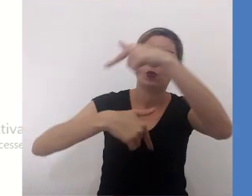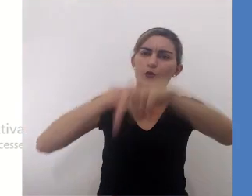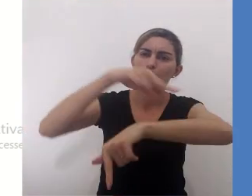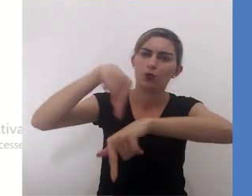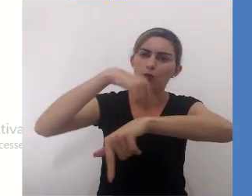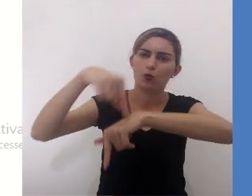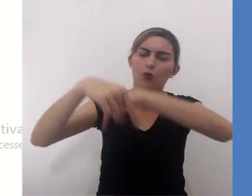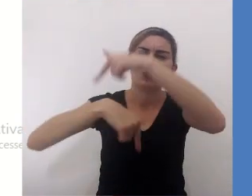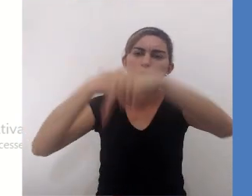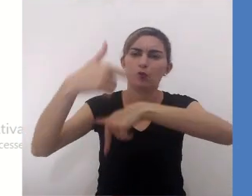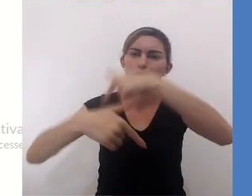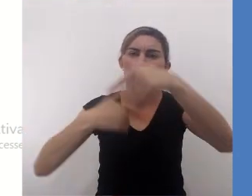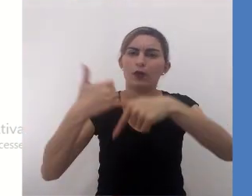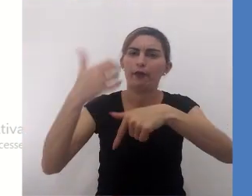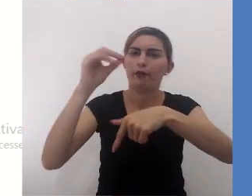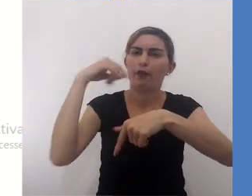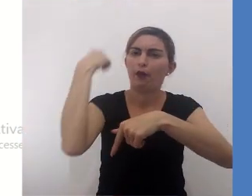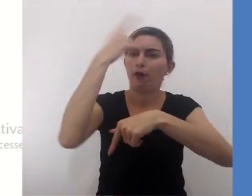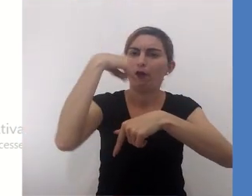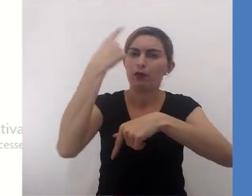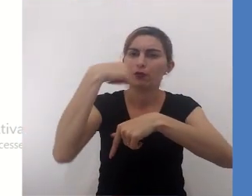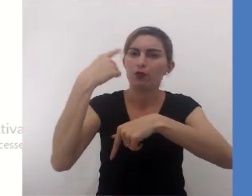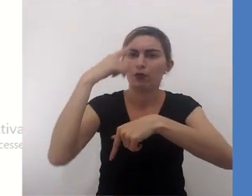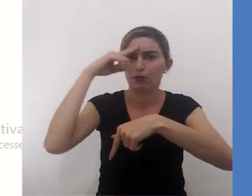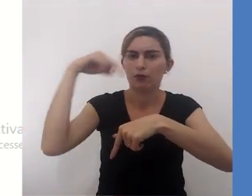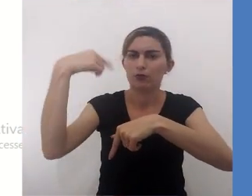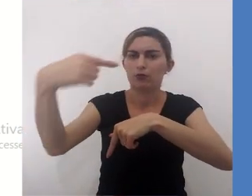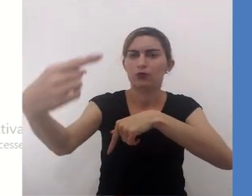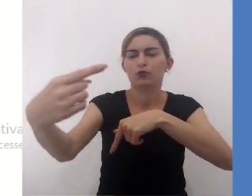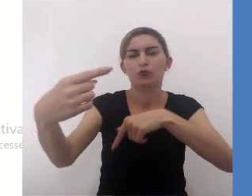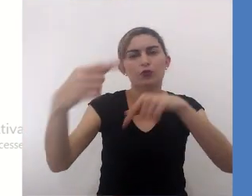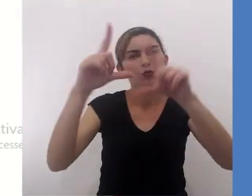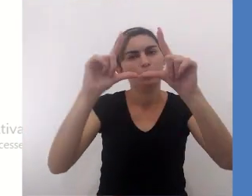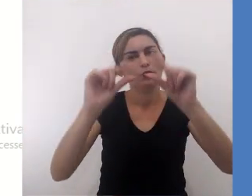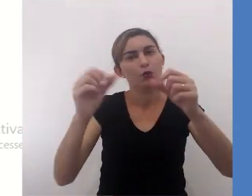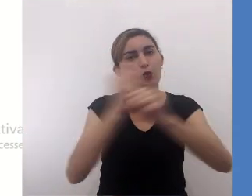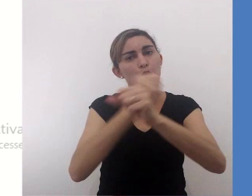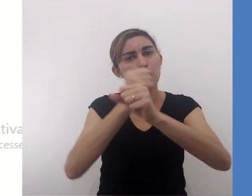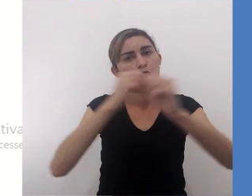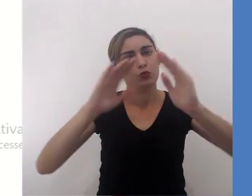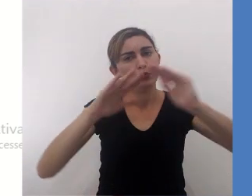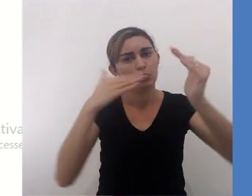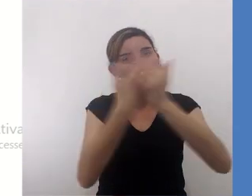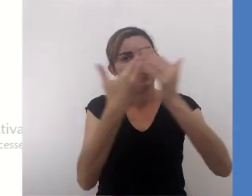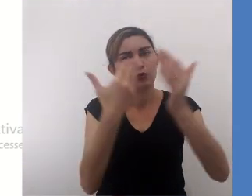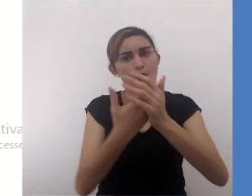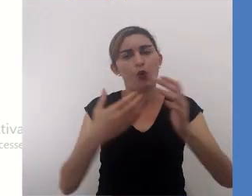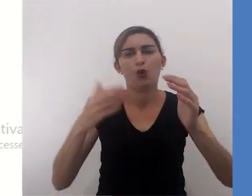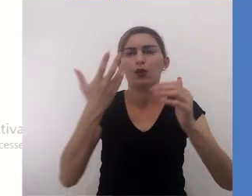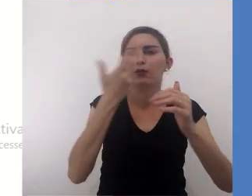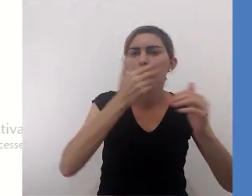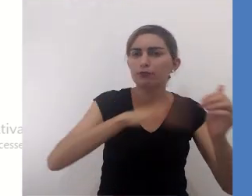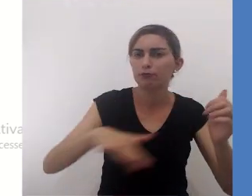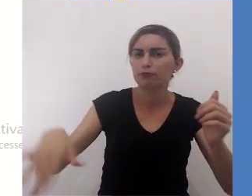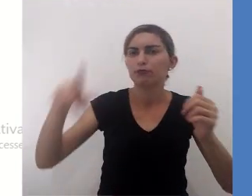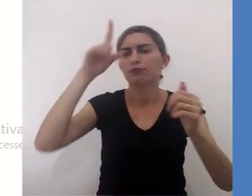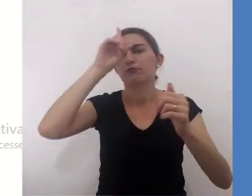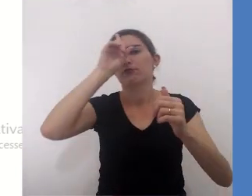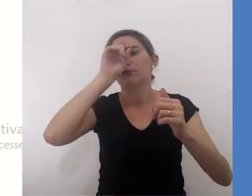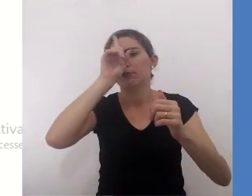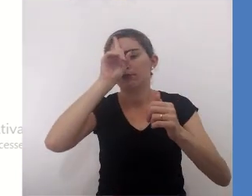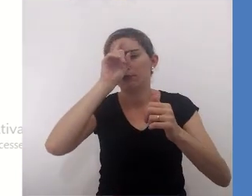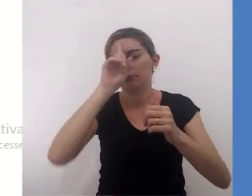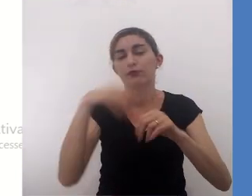funcionários para 10 horas diárias. E construir escolas, né? Creches e hospitais. Então,